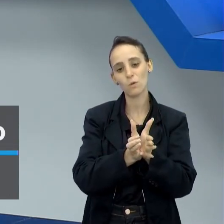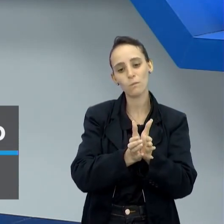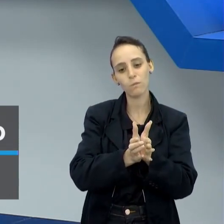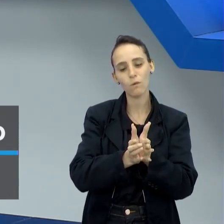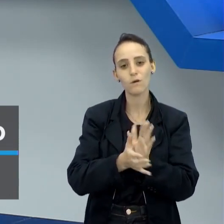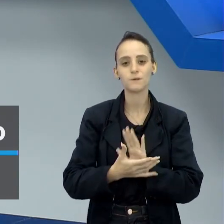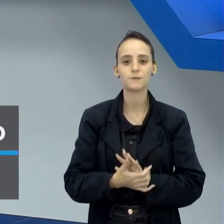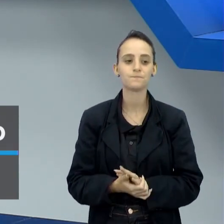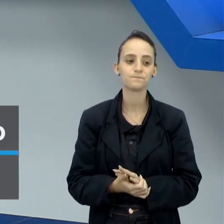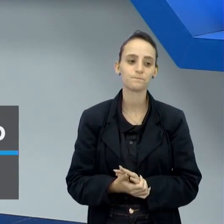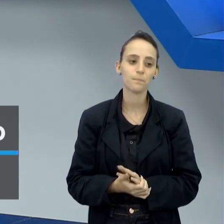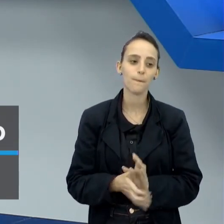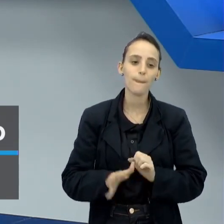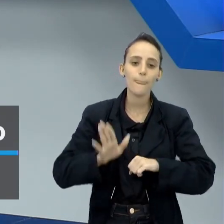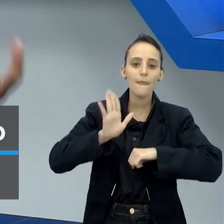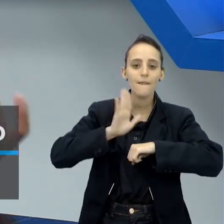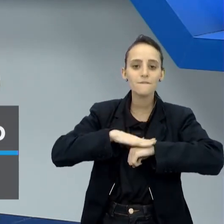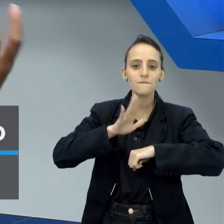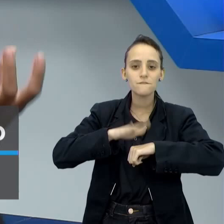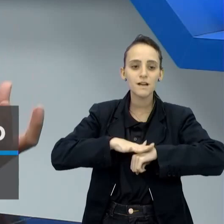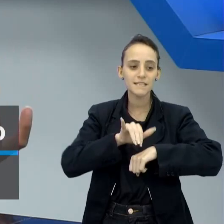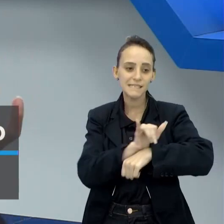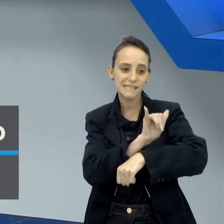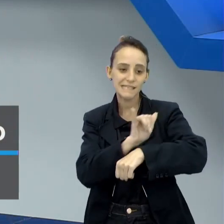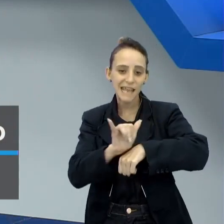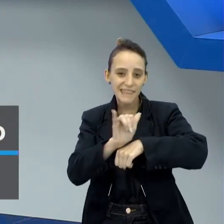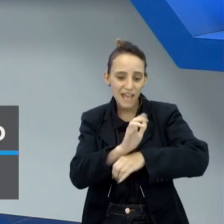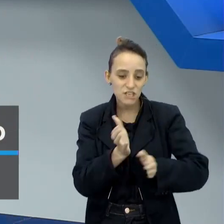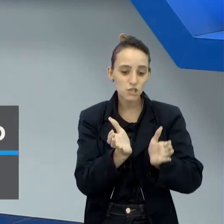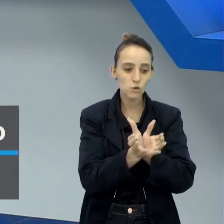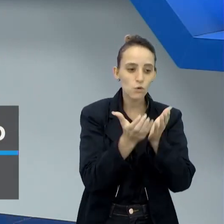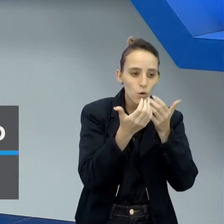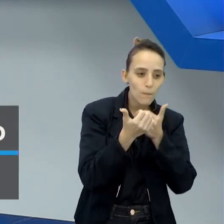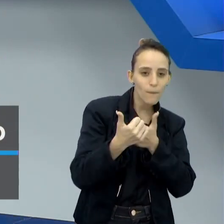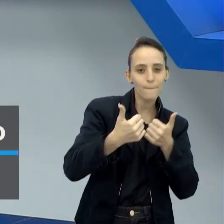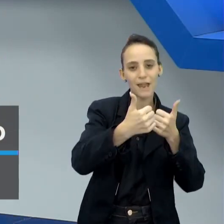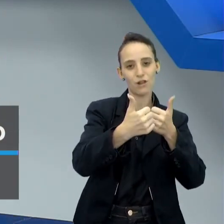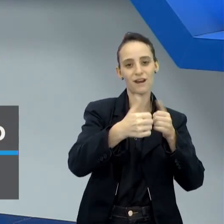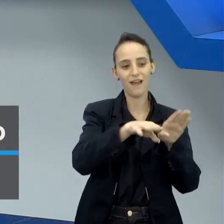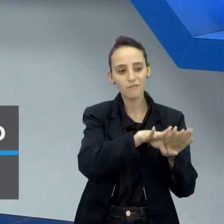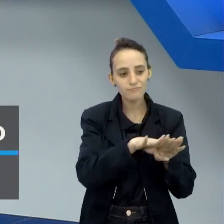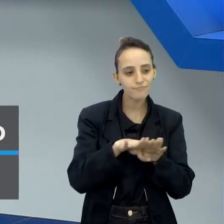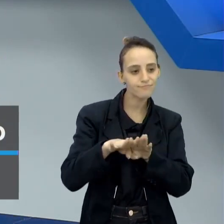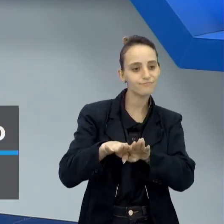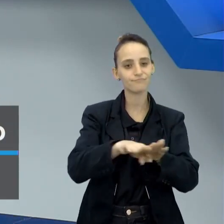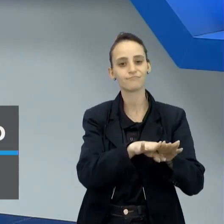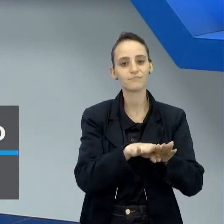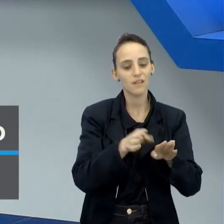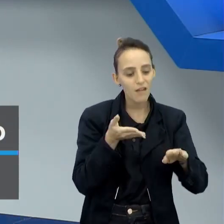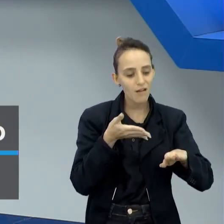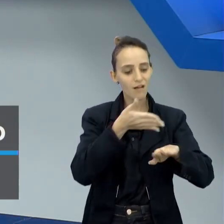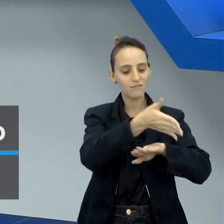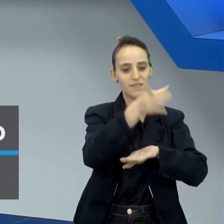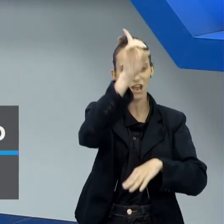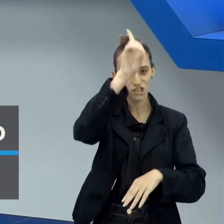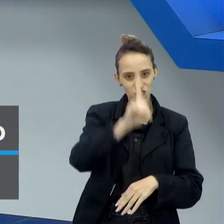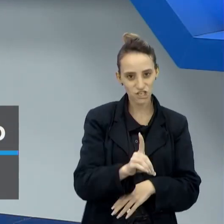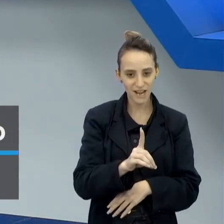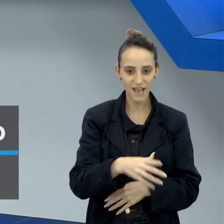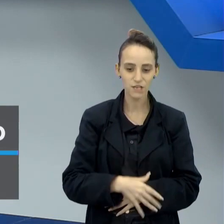construir mecanismo em que esse grupo viva com dignidade, com equidade, né? Com acesso a direitos, não